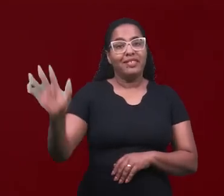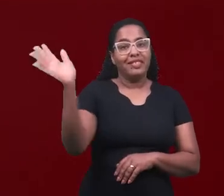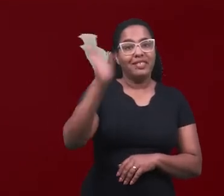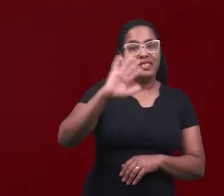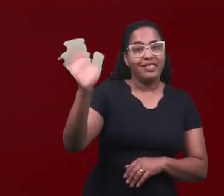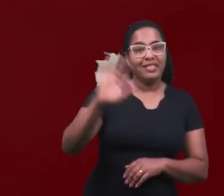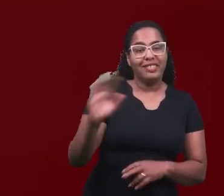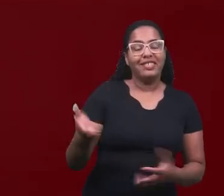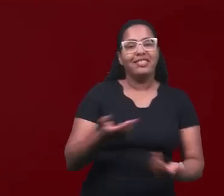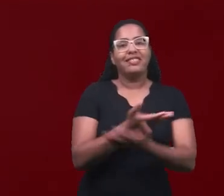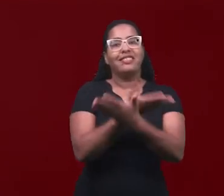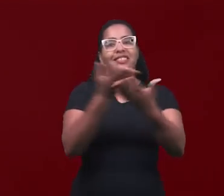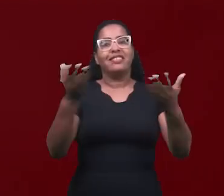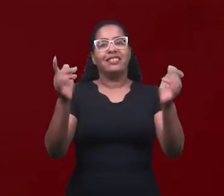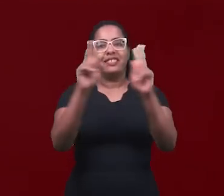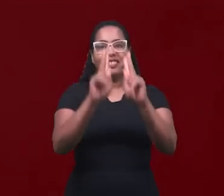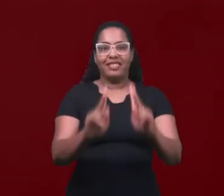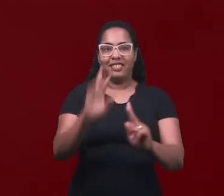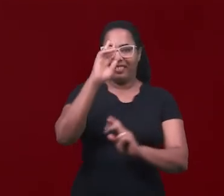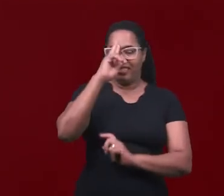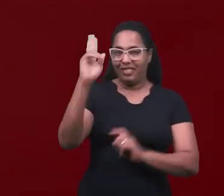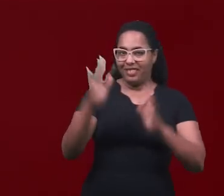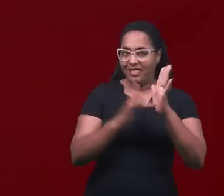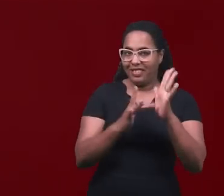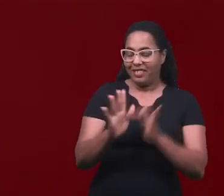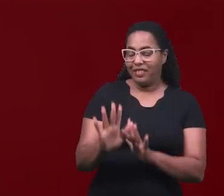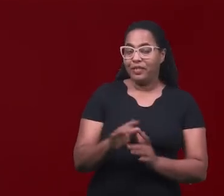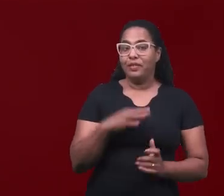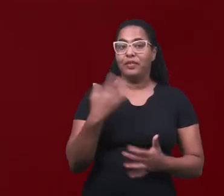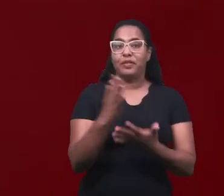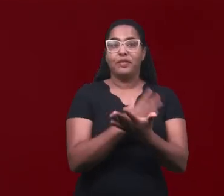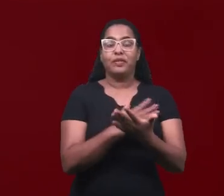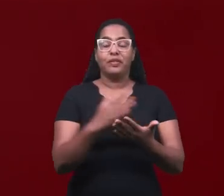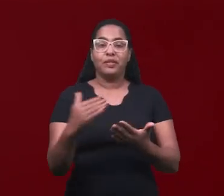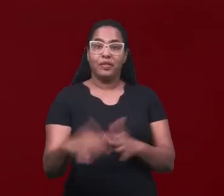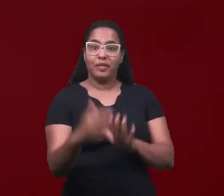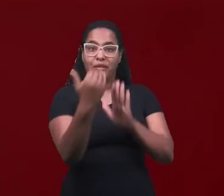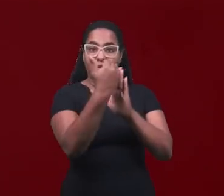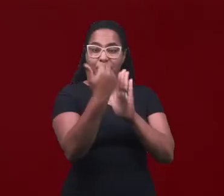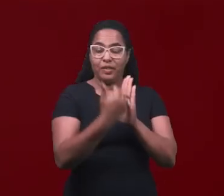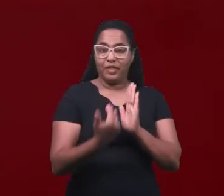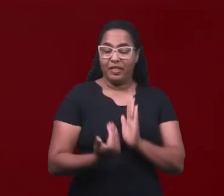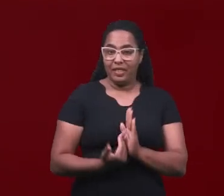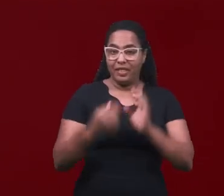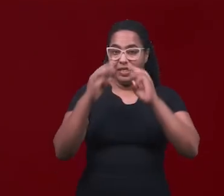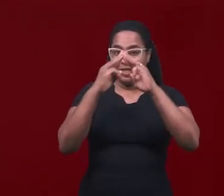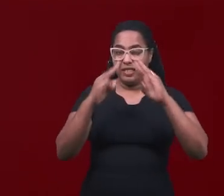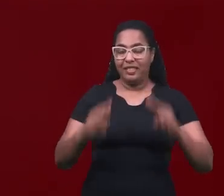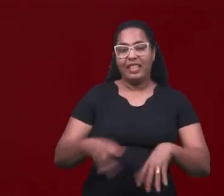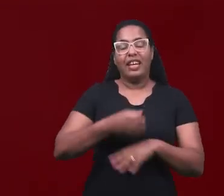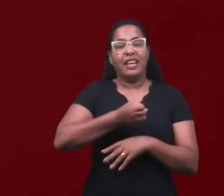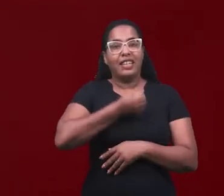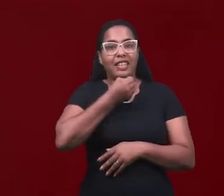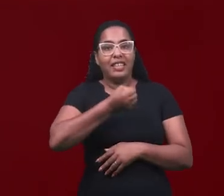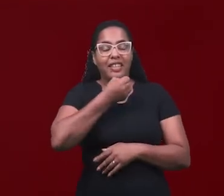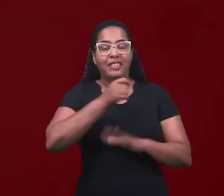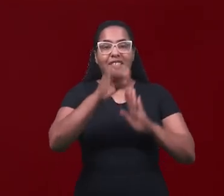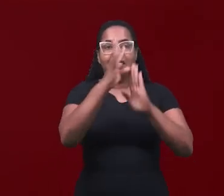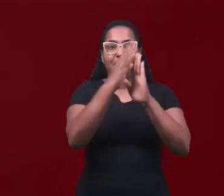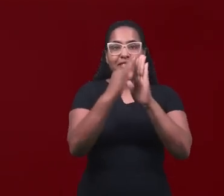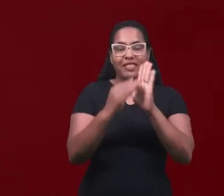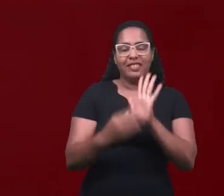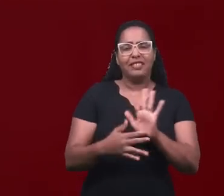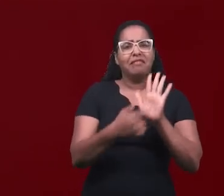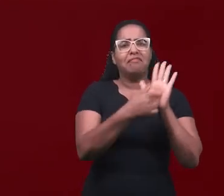Olá, eu te saúdo com a paz do Senhor Jesus. Nós estamos começando mais uma edição do Maná Entrevista. Maná Entrevista, que é um conteúdo que a